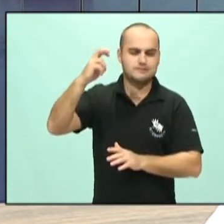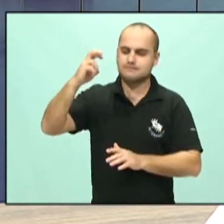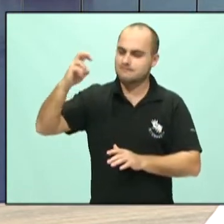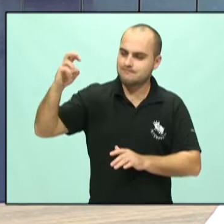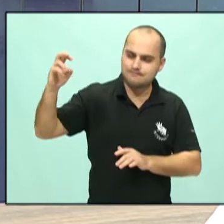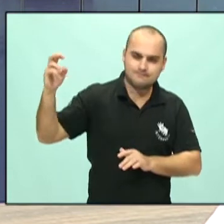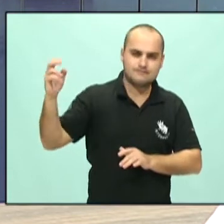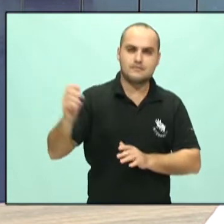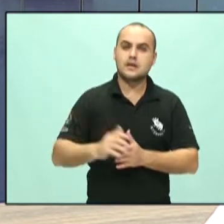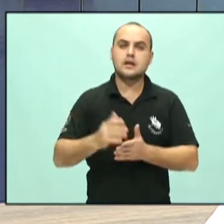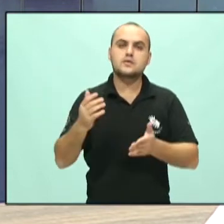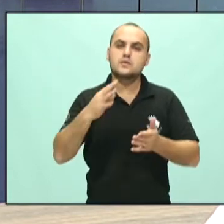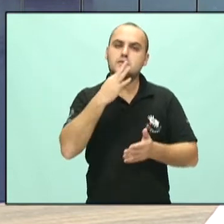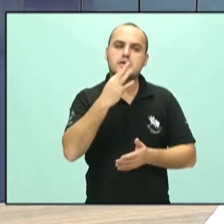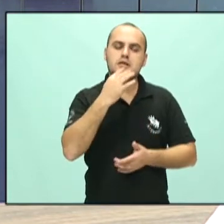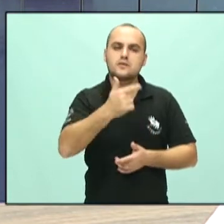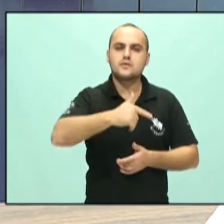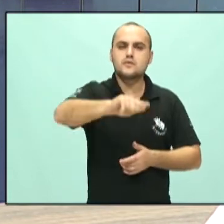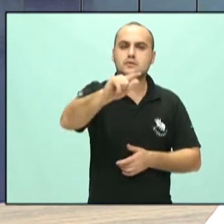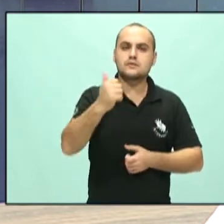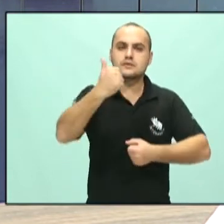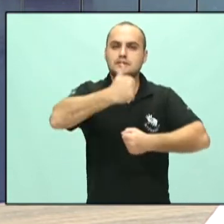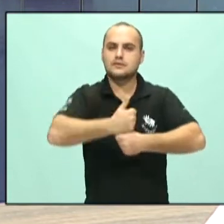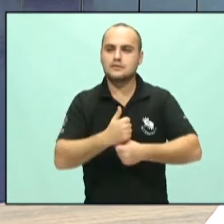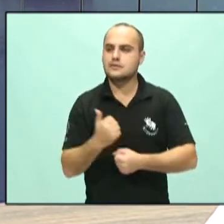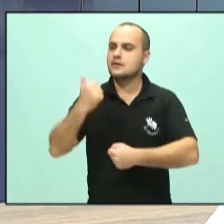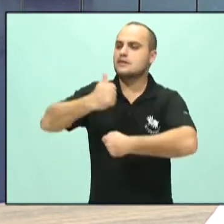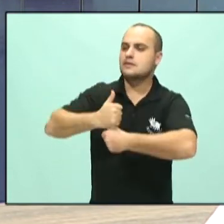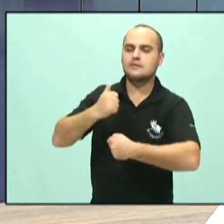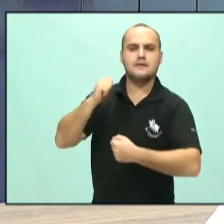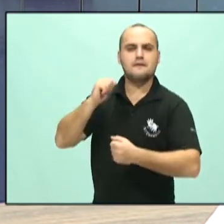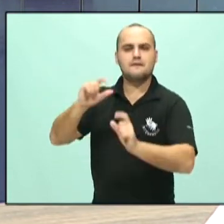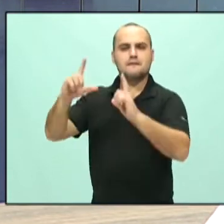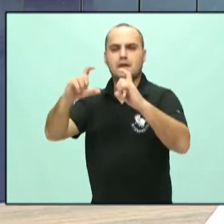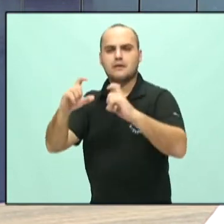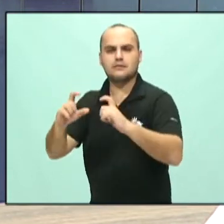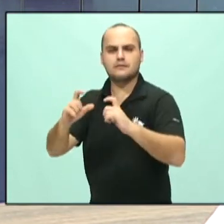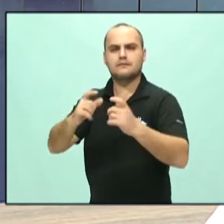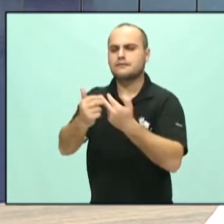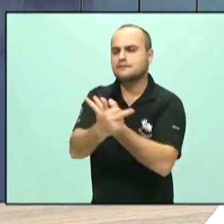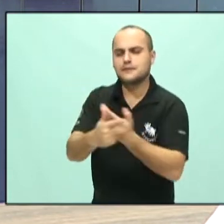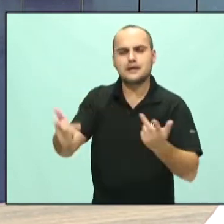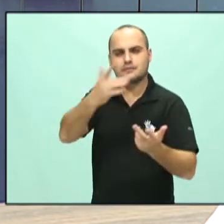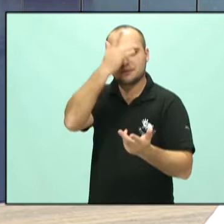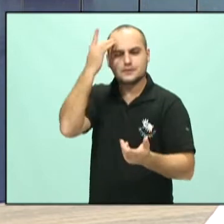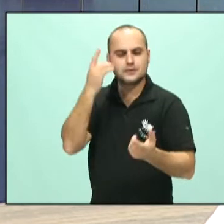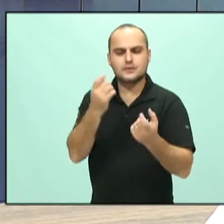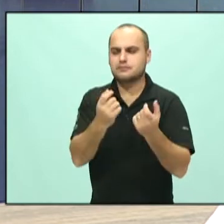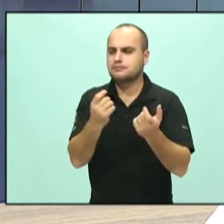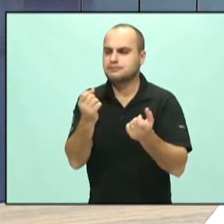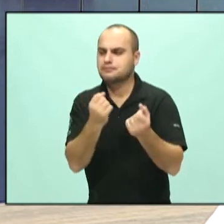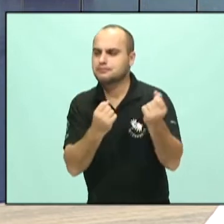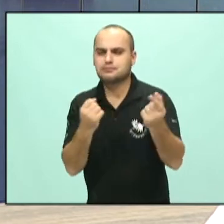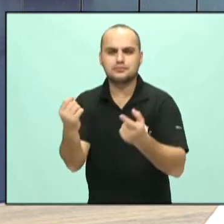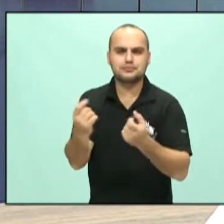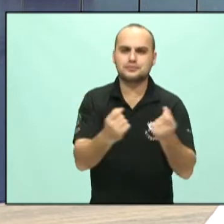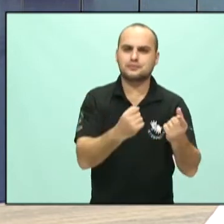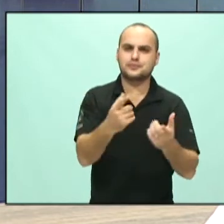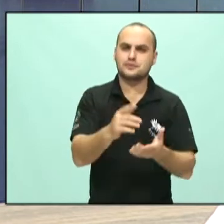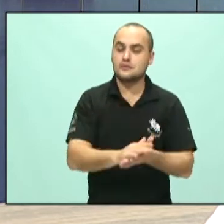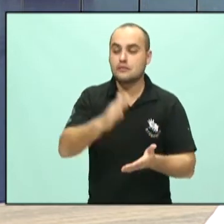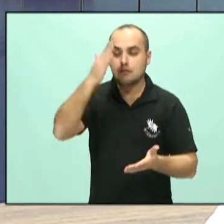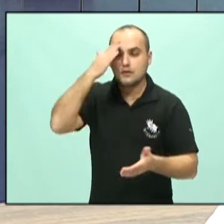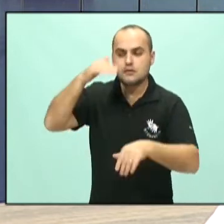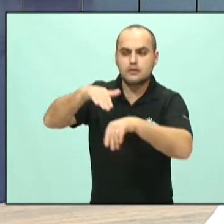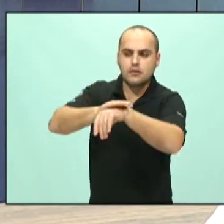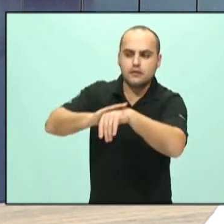conhece outros diretores de foto, a gente consegue conhecer várias pessoas de vários segmentos, na verdade, né? E se adequar pelo meio da conversa